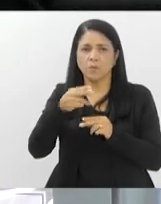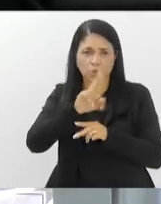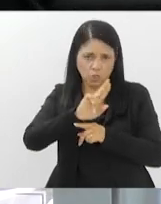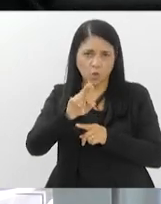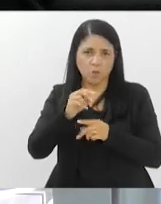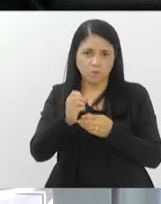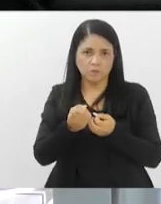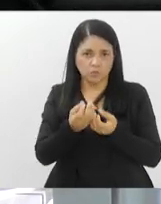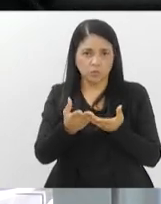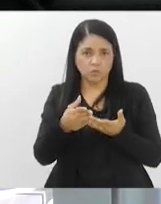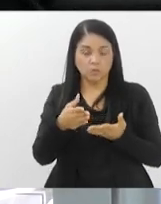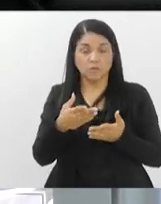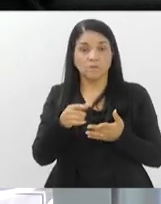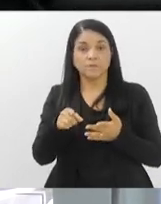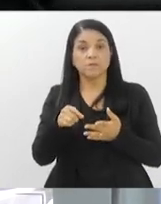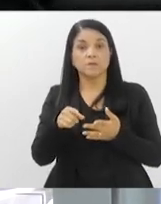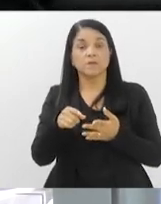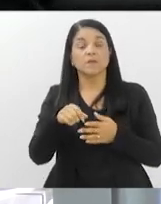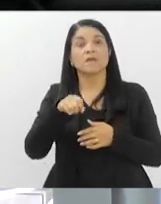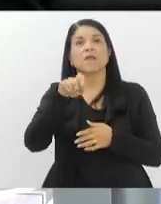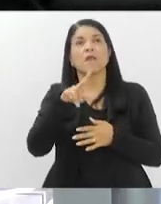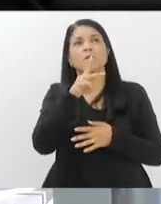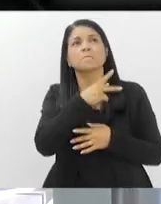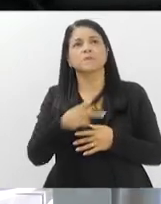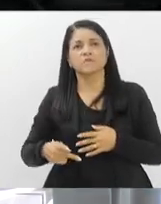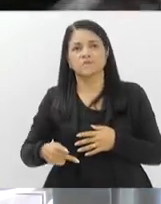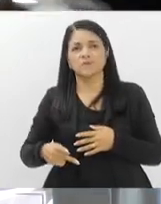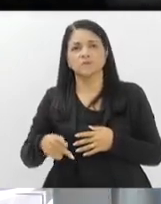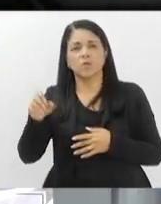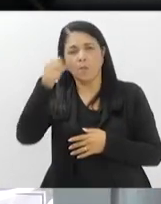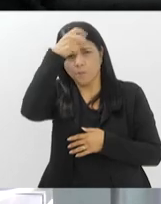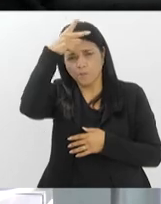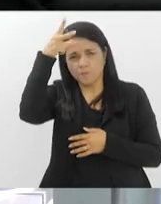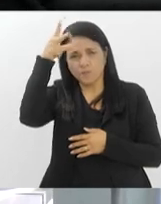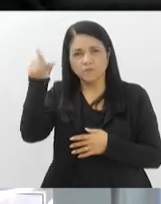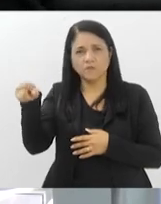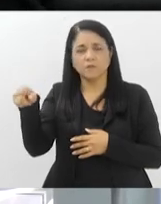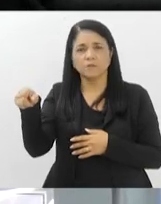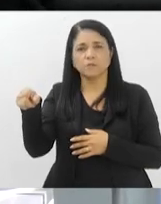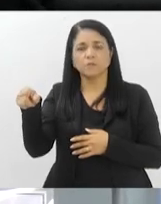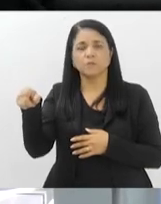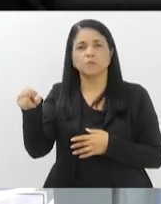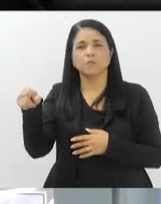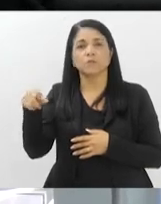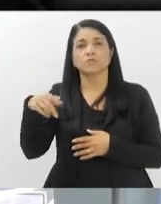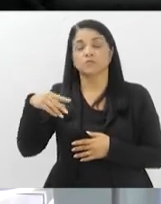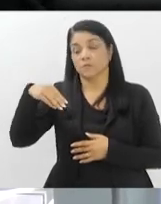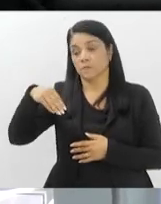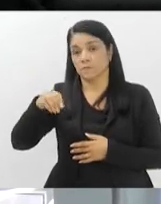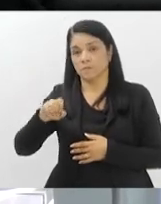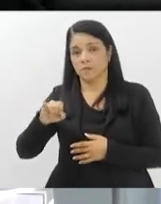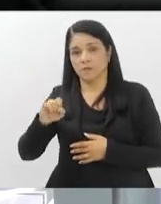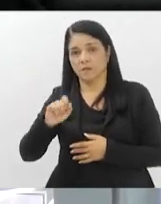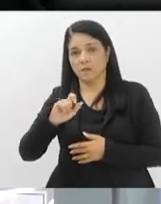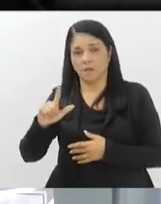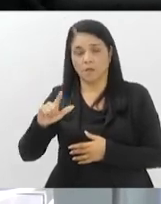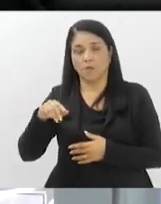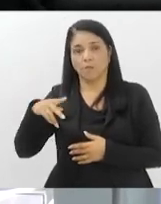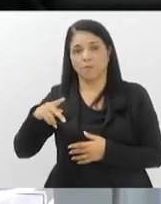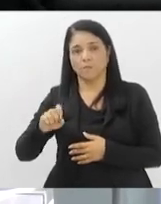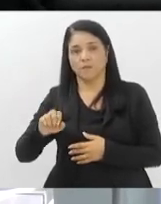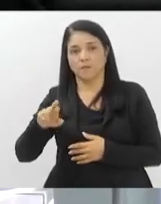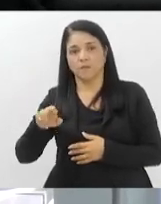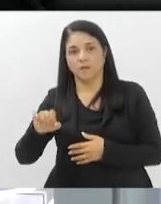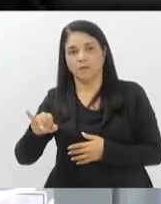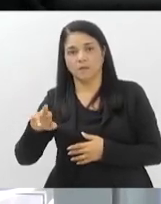de Prefeitos. É. Até quem preside é o prefeito lá de... Onde tem... Miguel Portugal. Miguel Pereira. Não é Miguel Pereira. Pereira. Miguel Pereira. Miguel Pereira.